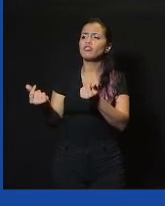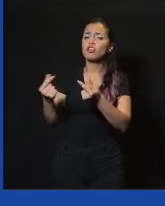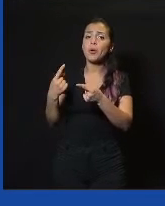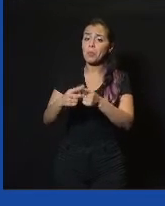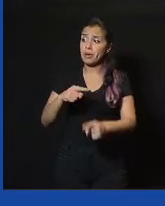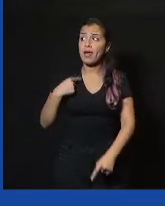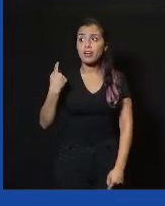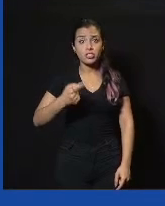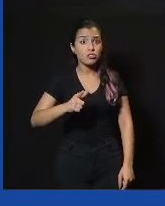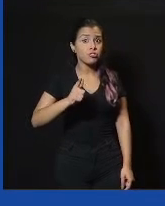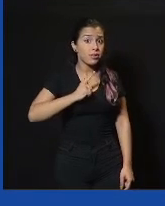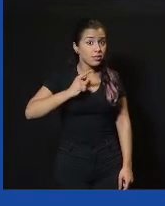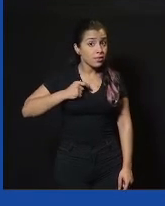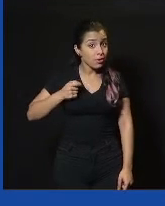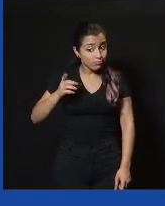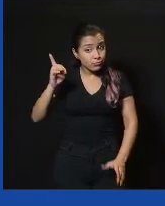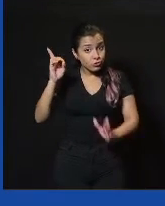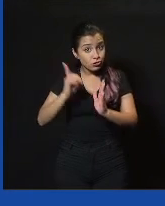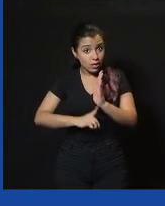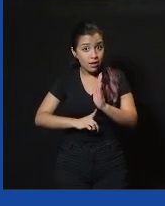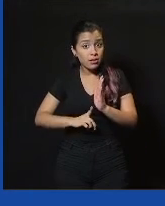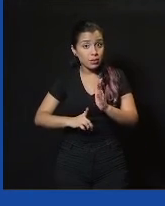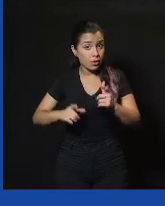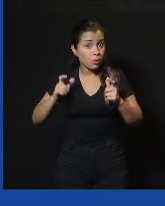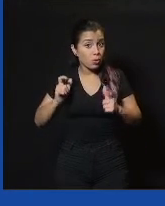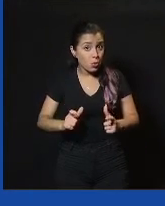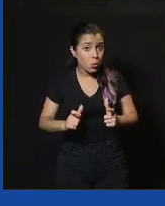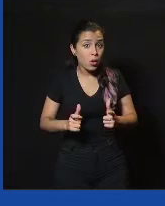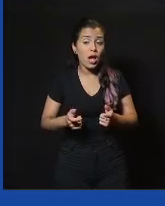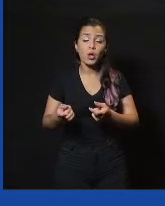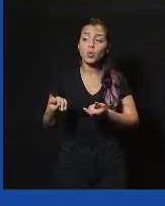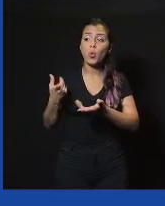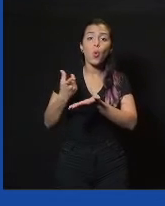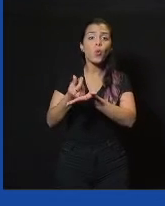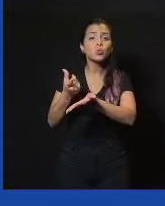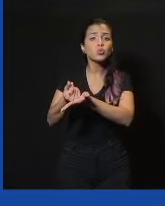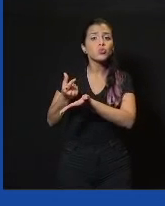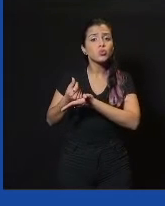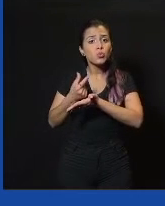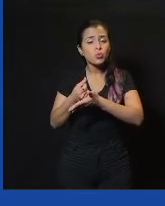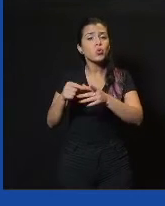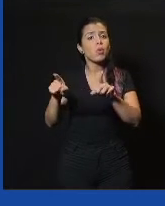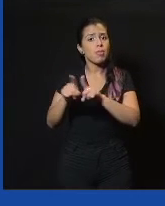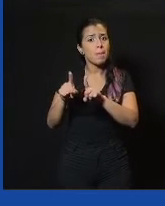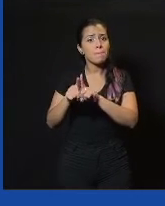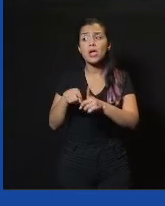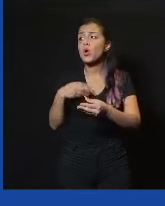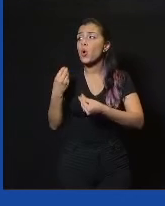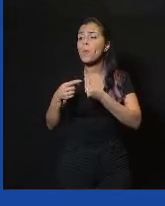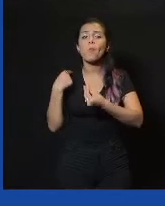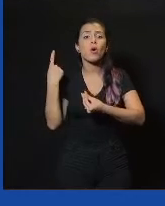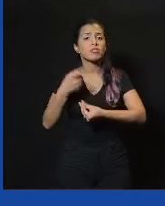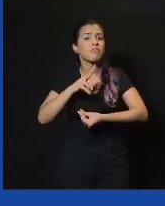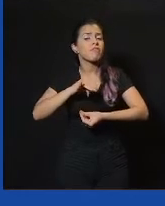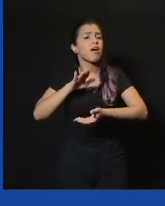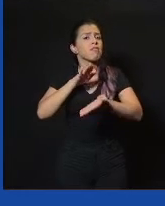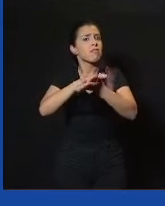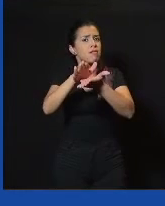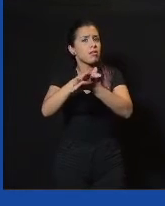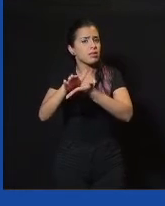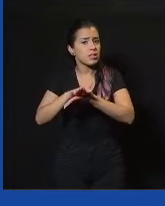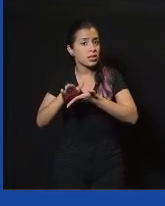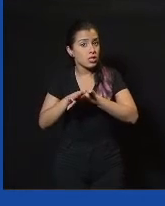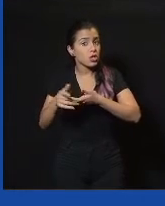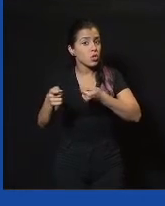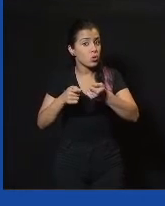desse lugar, respeita o seu consumidor, trata diferente essa relação de consumo e arrecadação, e que o